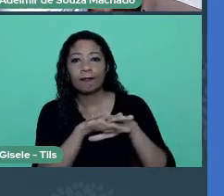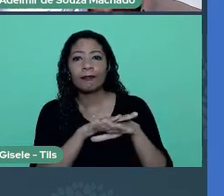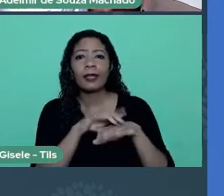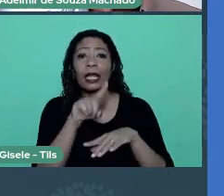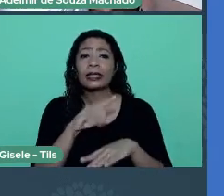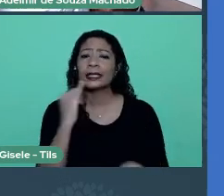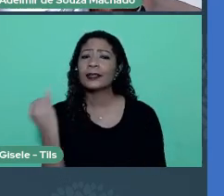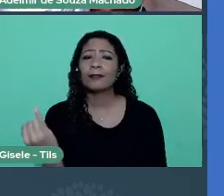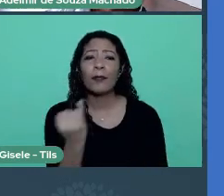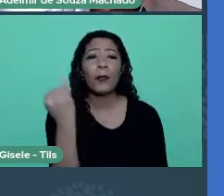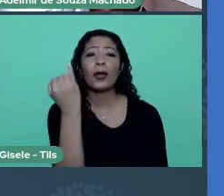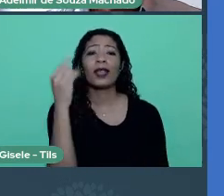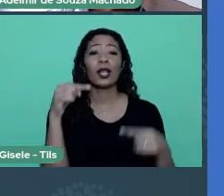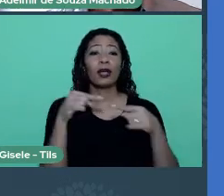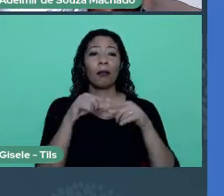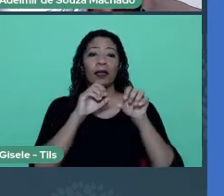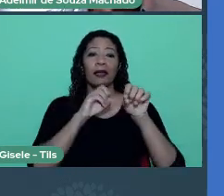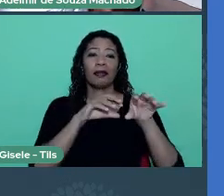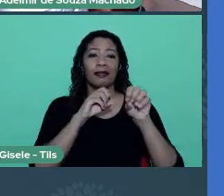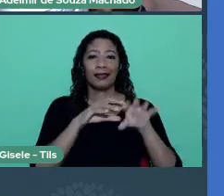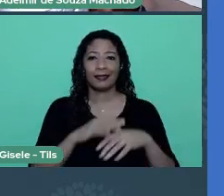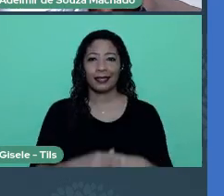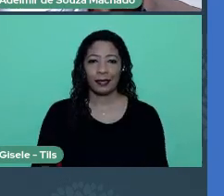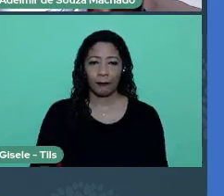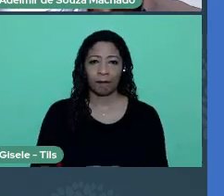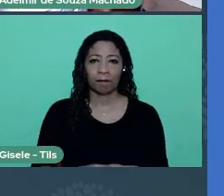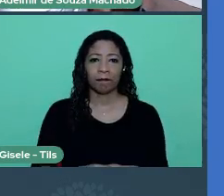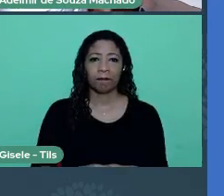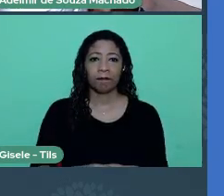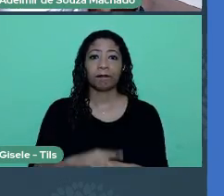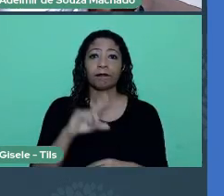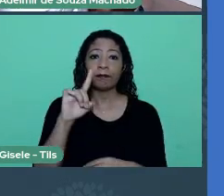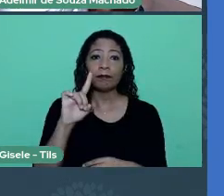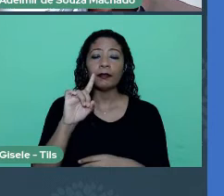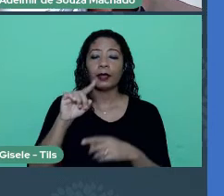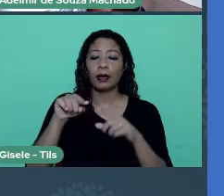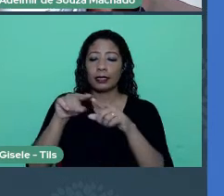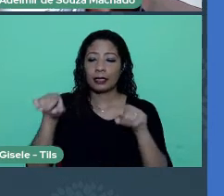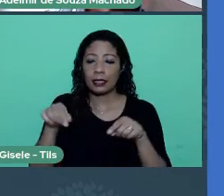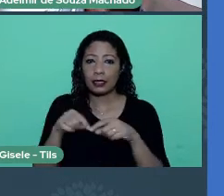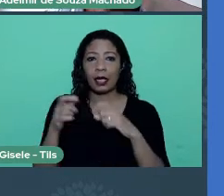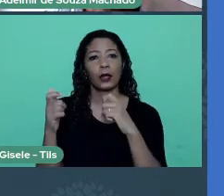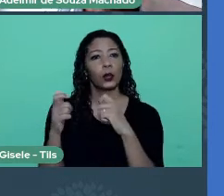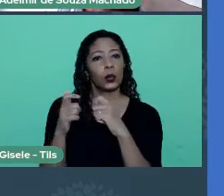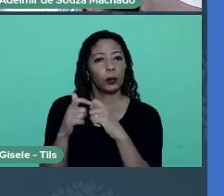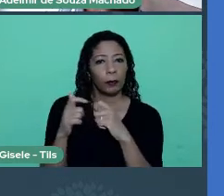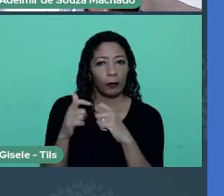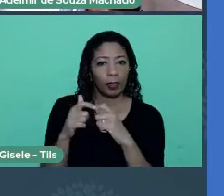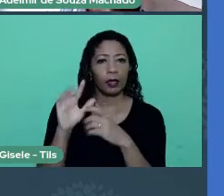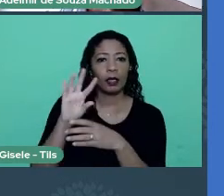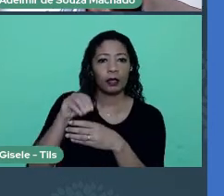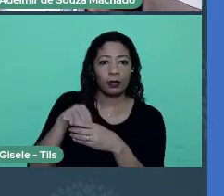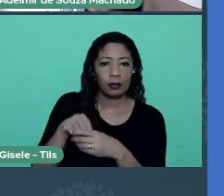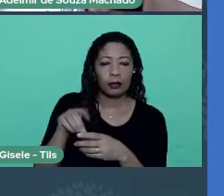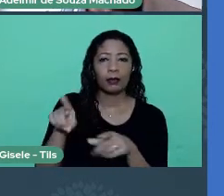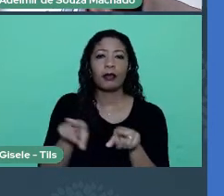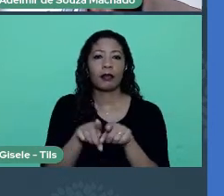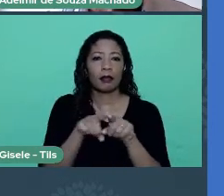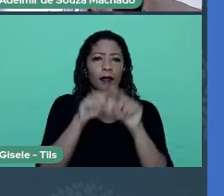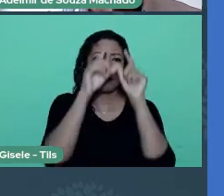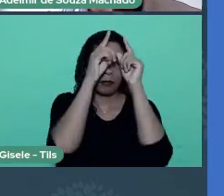ser repetido nos consultórios médicos, na consulta de enfermagem,